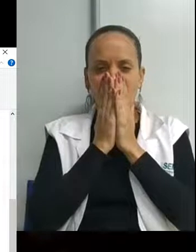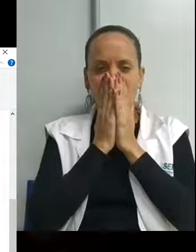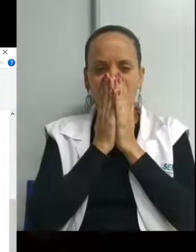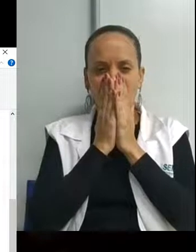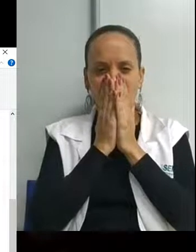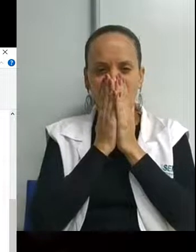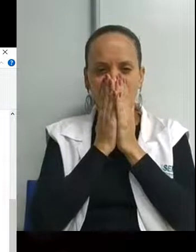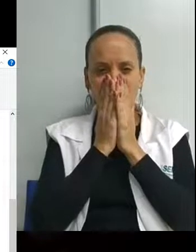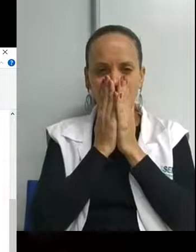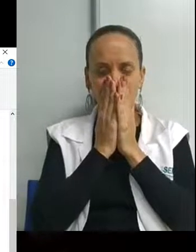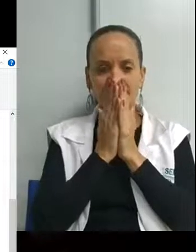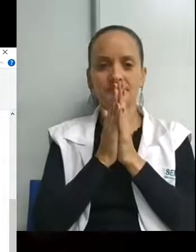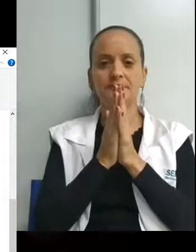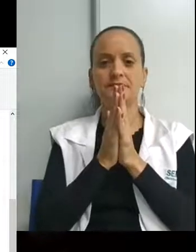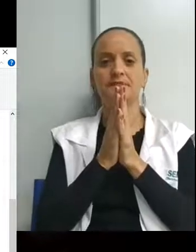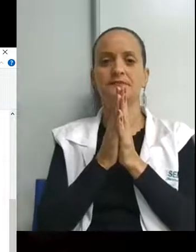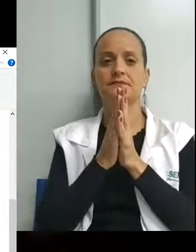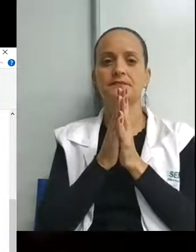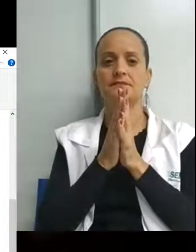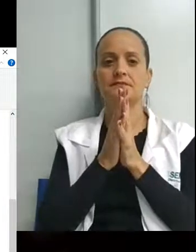aqui é o circuito da casa.